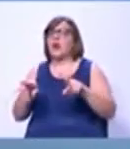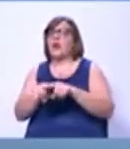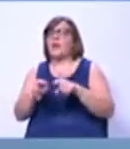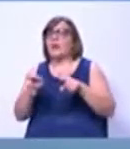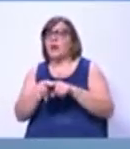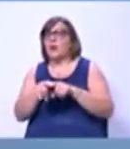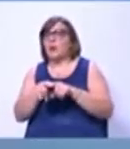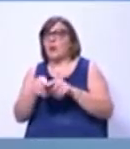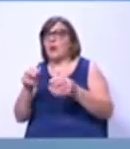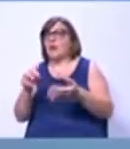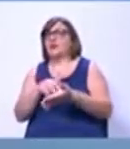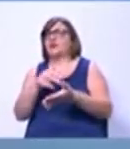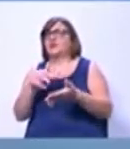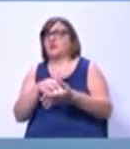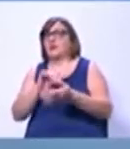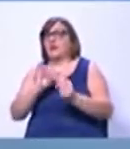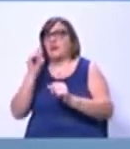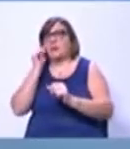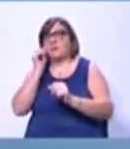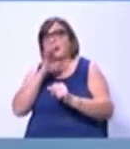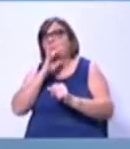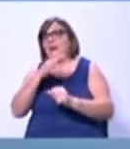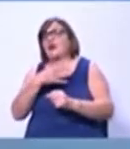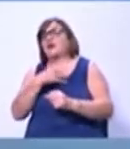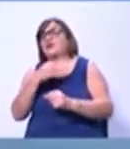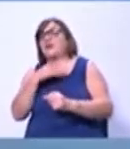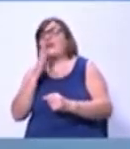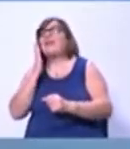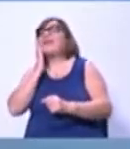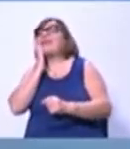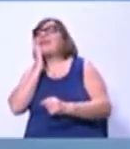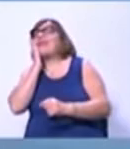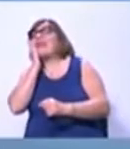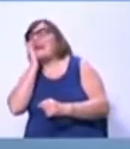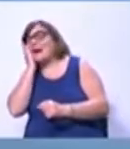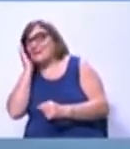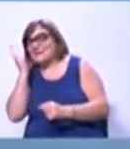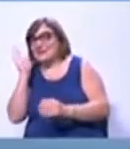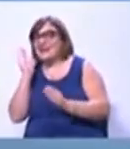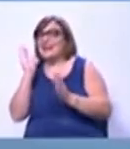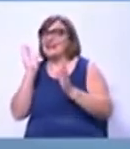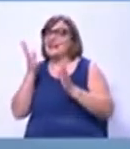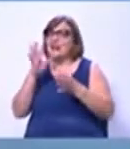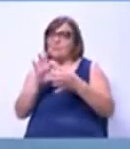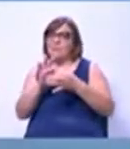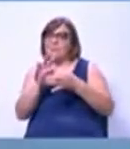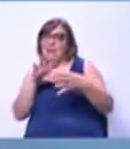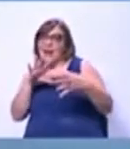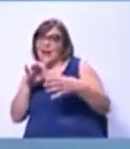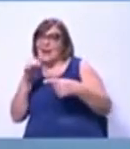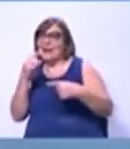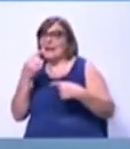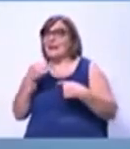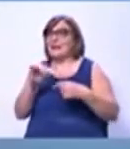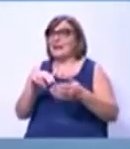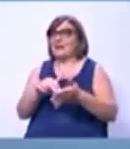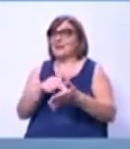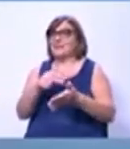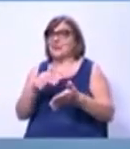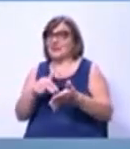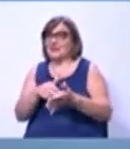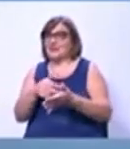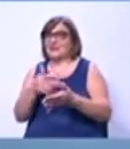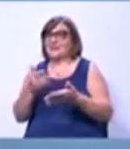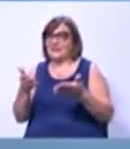a expectativa dos pais gostaria que eles dormissem, não? Uhum. Ou seja, há aqui assim um desajuste de expectativas entre